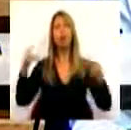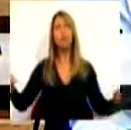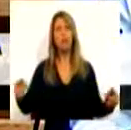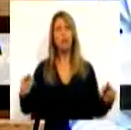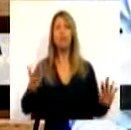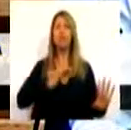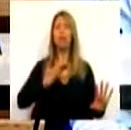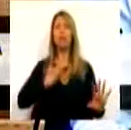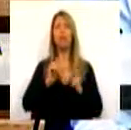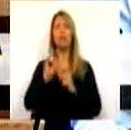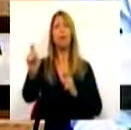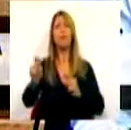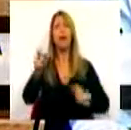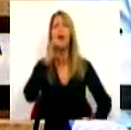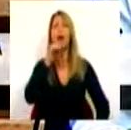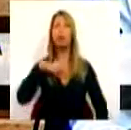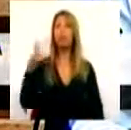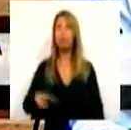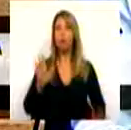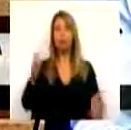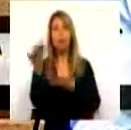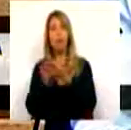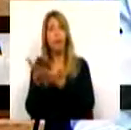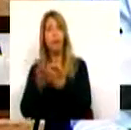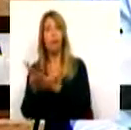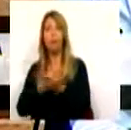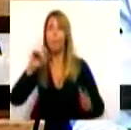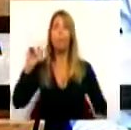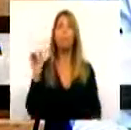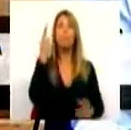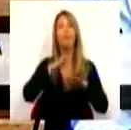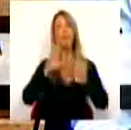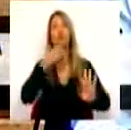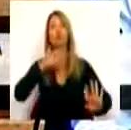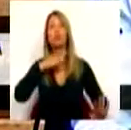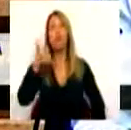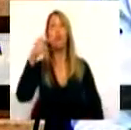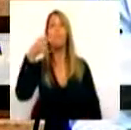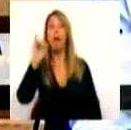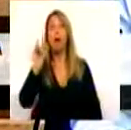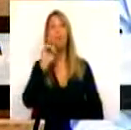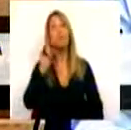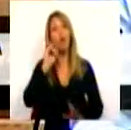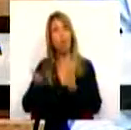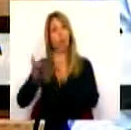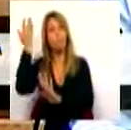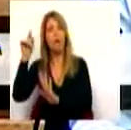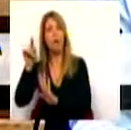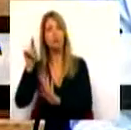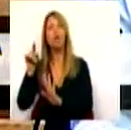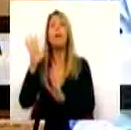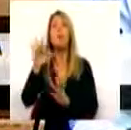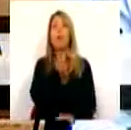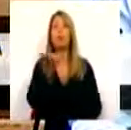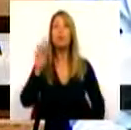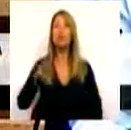Águas de Portugal. Foi negociado sem aval de Estado pela primeira vez um empréstimo ao BEI de valor superior a este, mas onde 200 milhões de